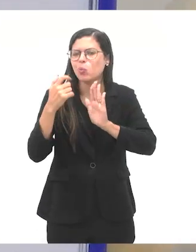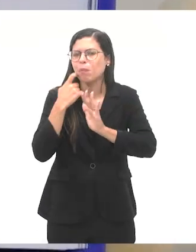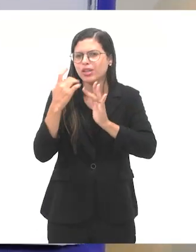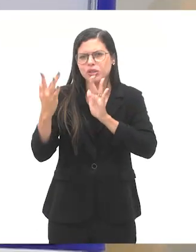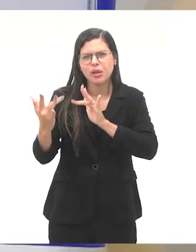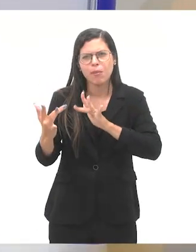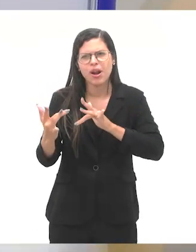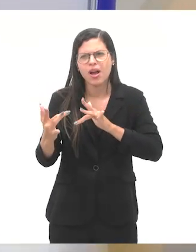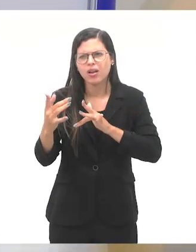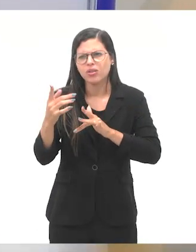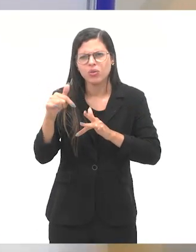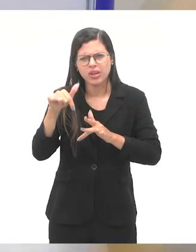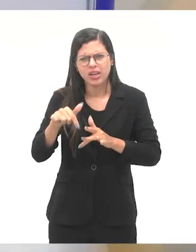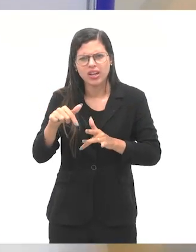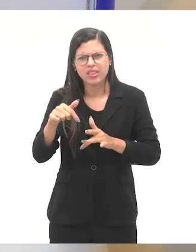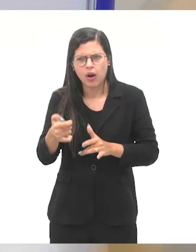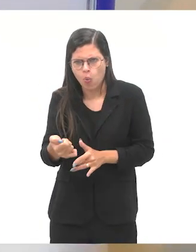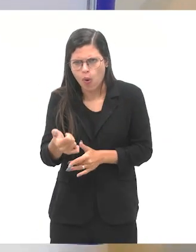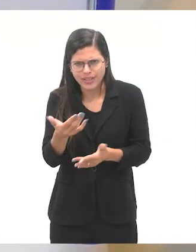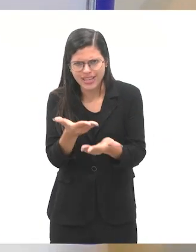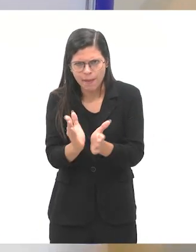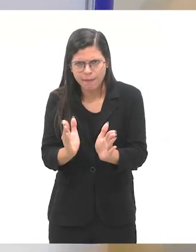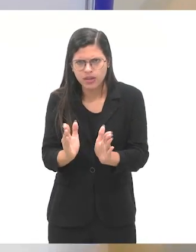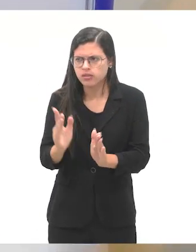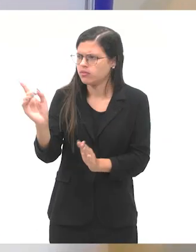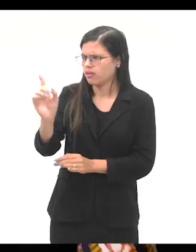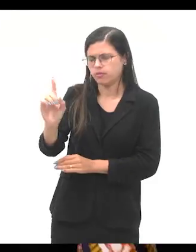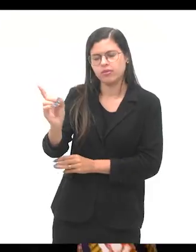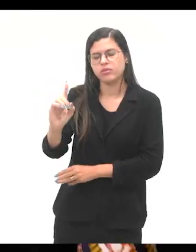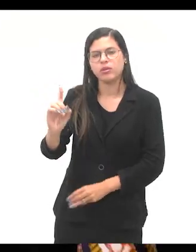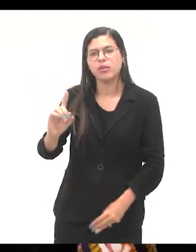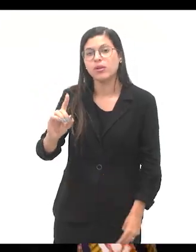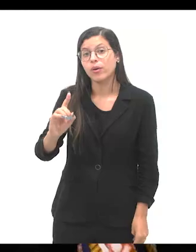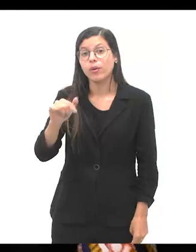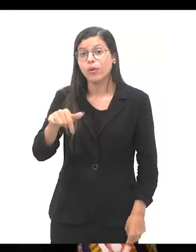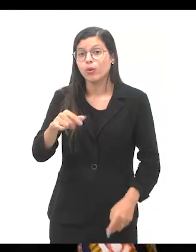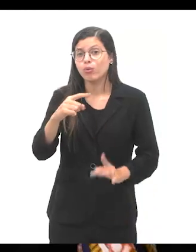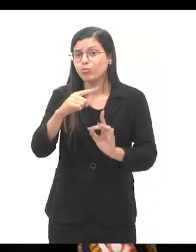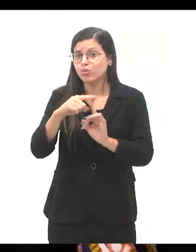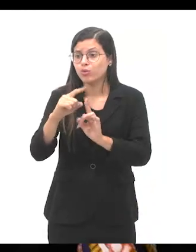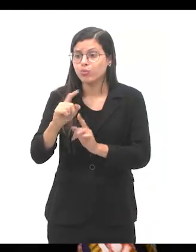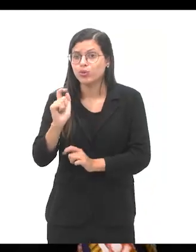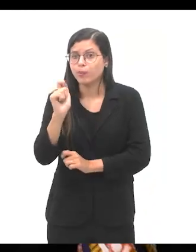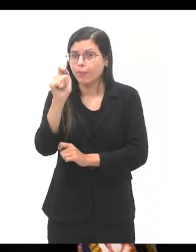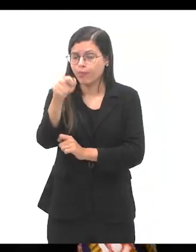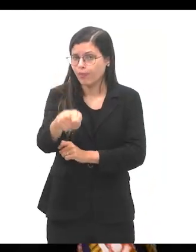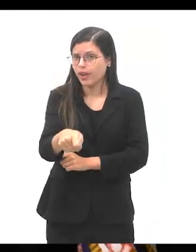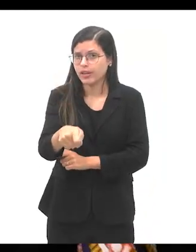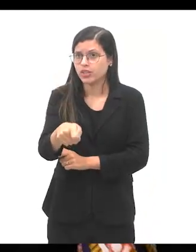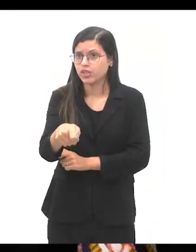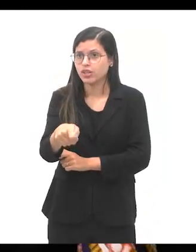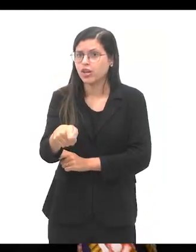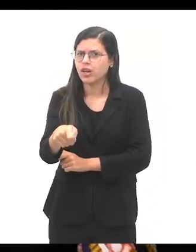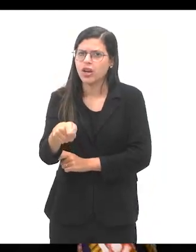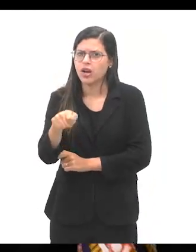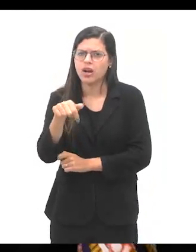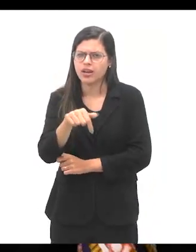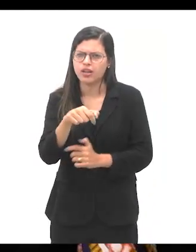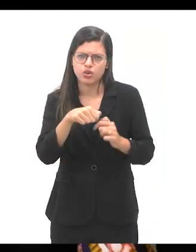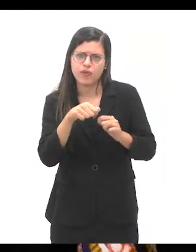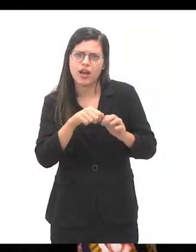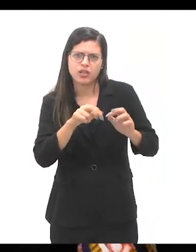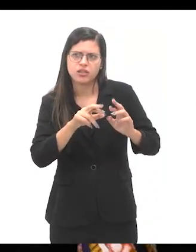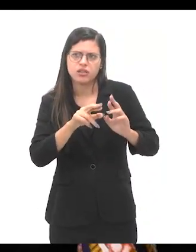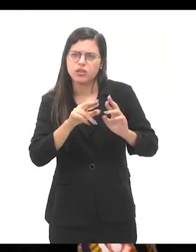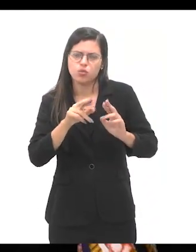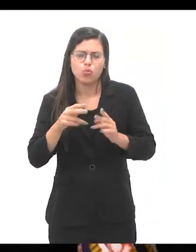que ele estaria em extinção? Não, é porque o tipo de pesca que eles fazem não é um tipo de pesca que pega muito,